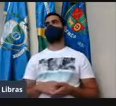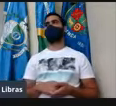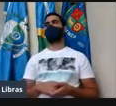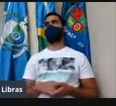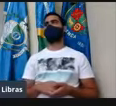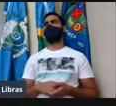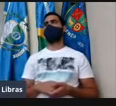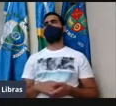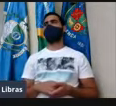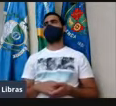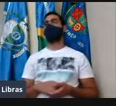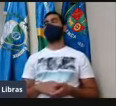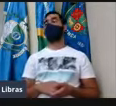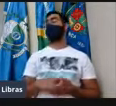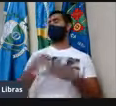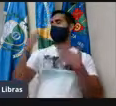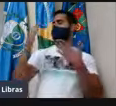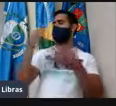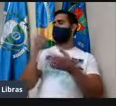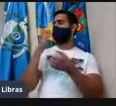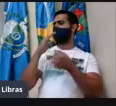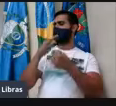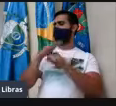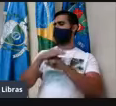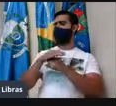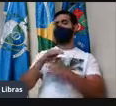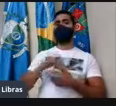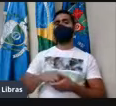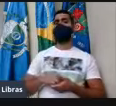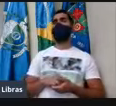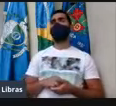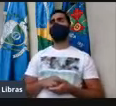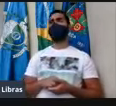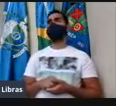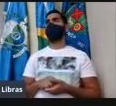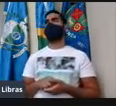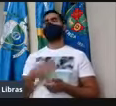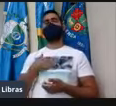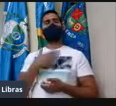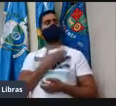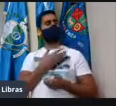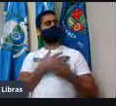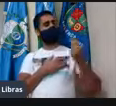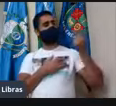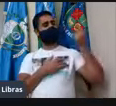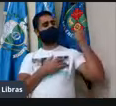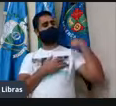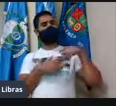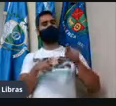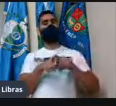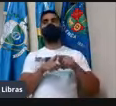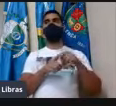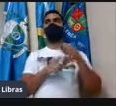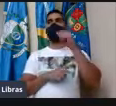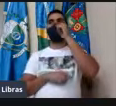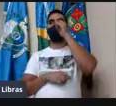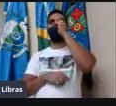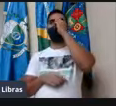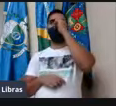Senhor presidente, obrigado, senhores vereadores. Juarez, amigo de longas datas, companheiro